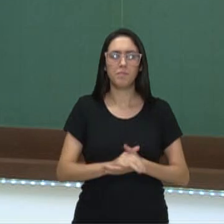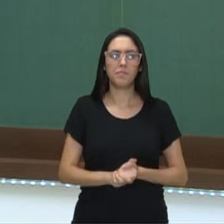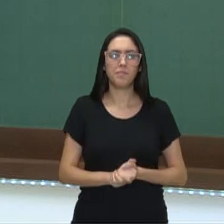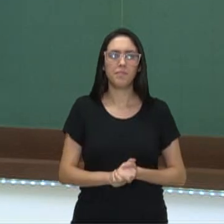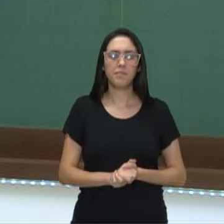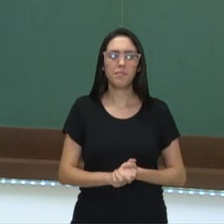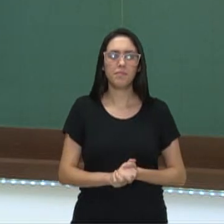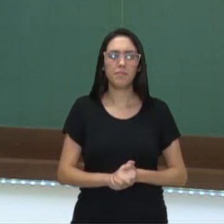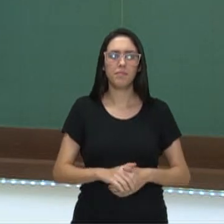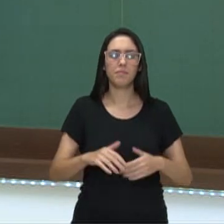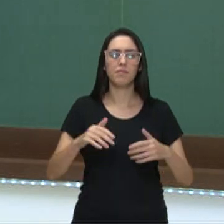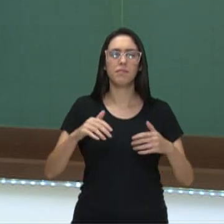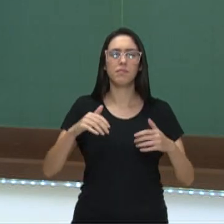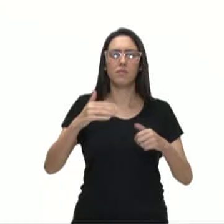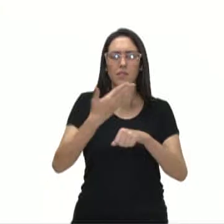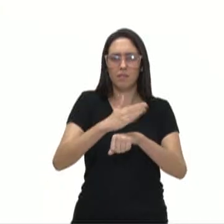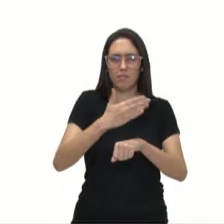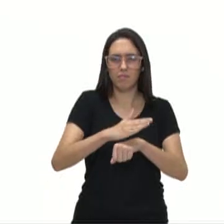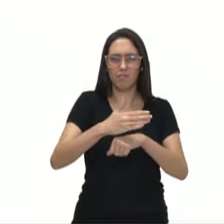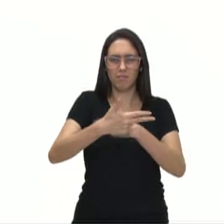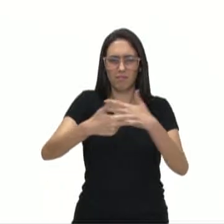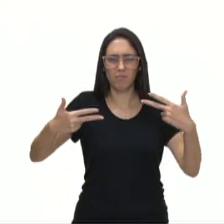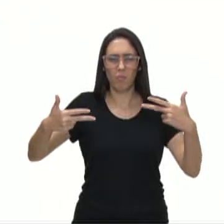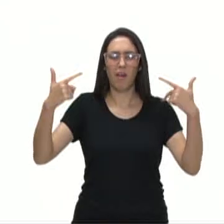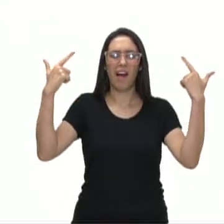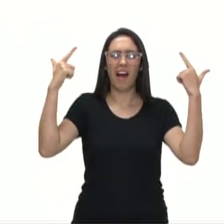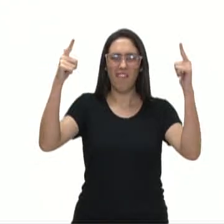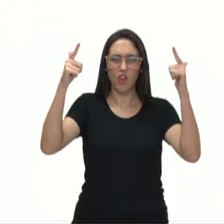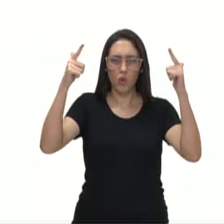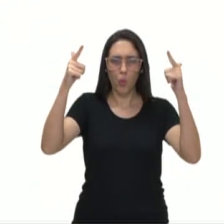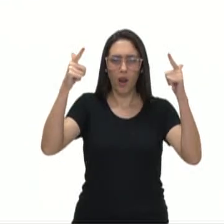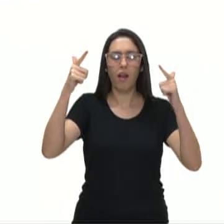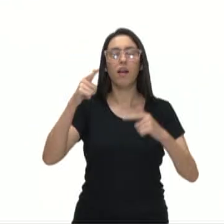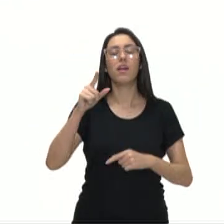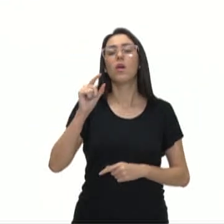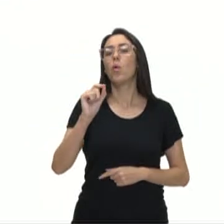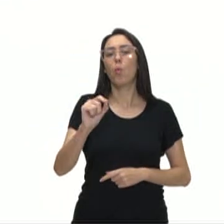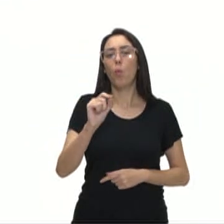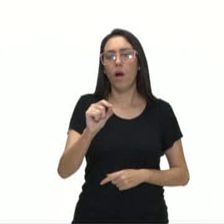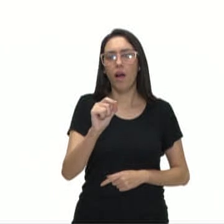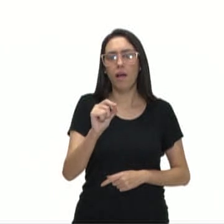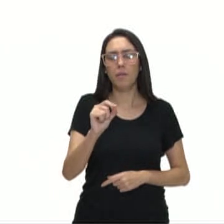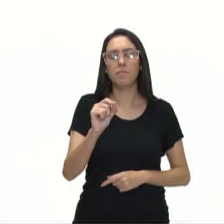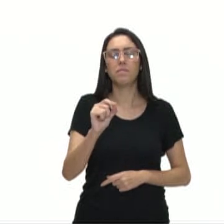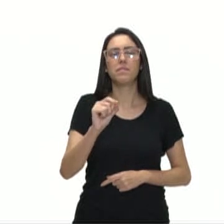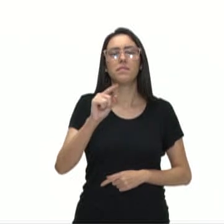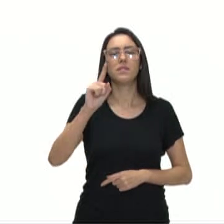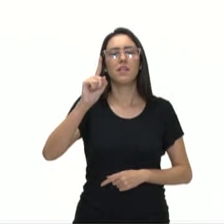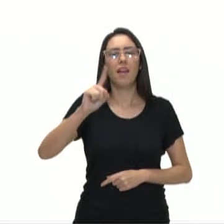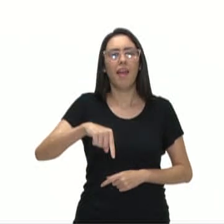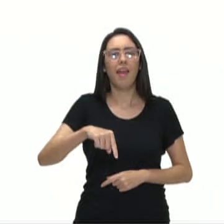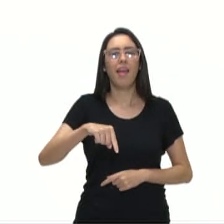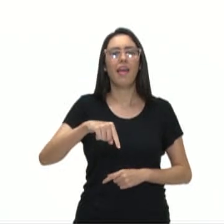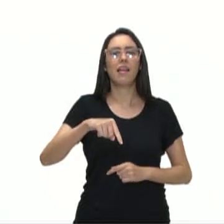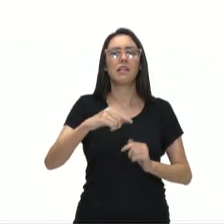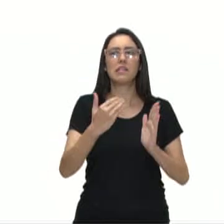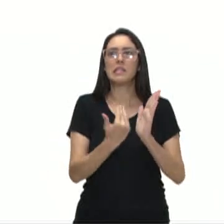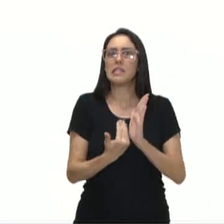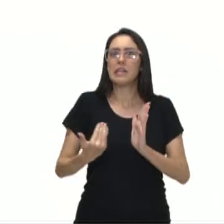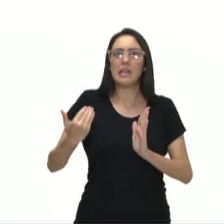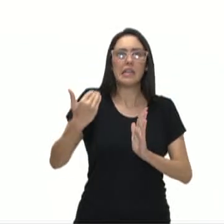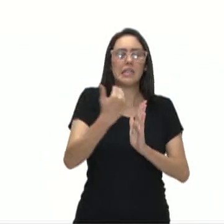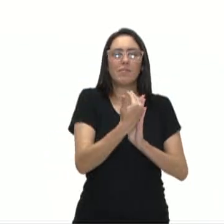As atividades de aventura são definidas como aquelas que envolvem um alto nível de